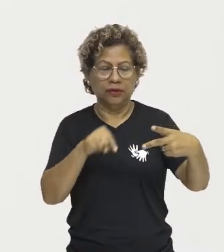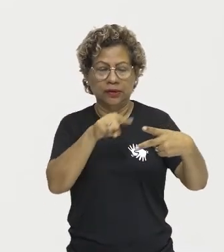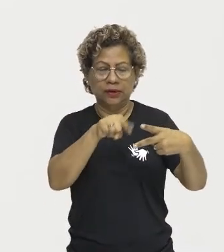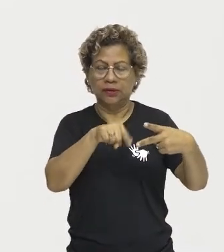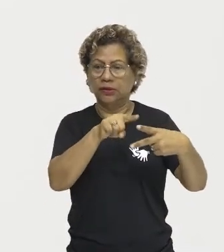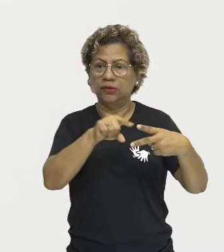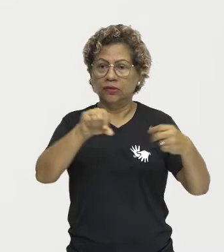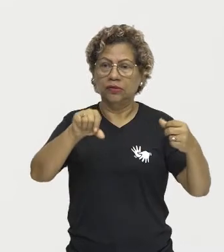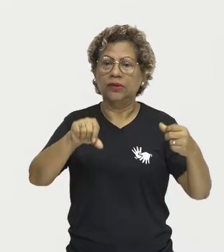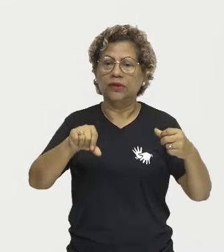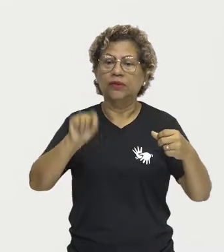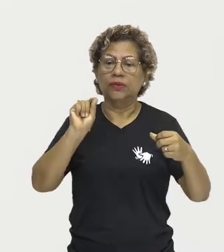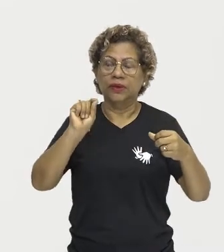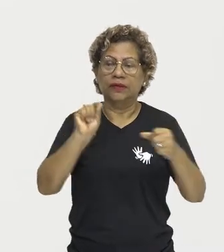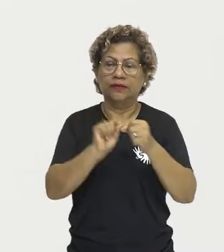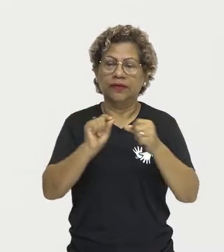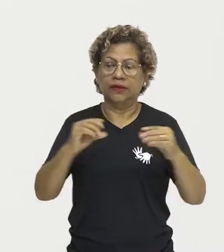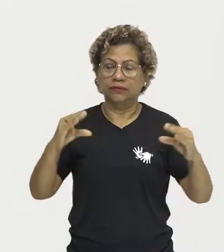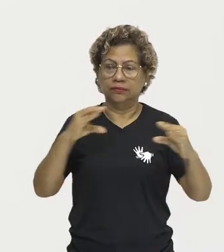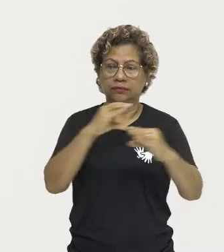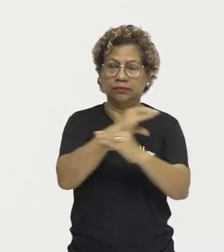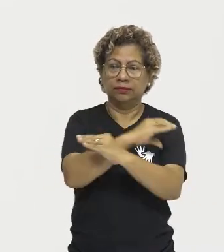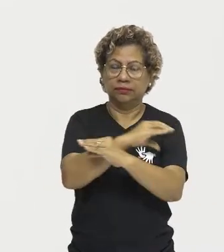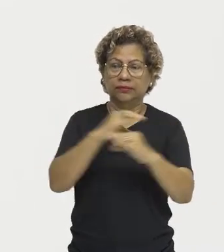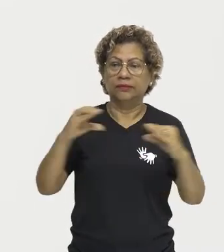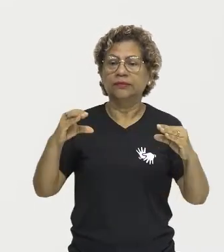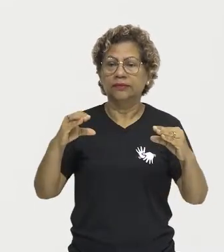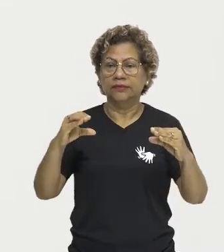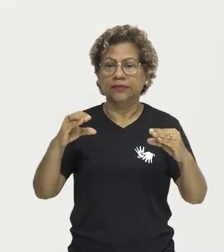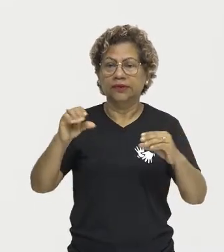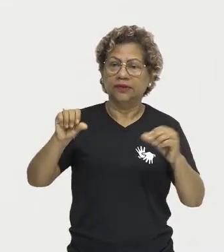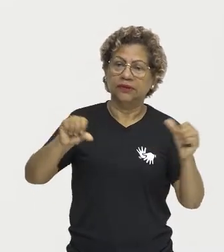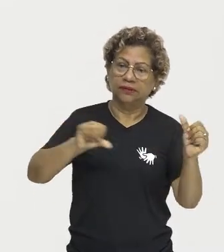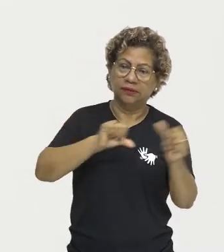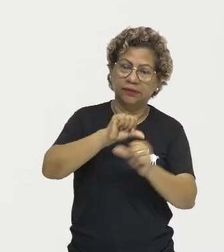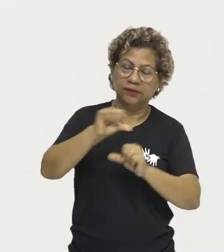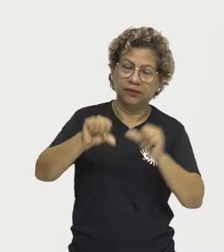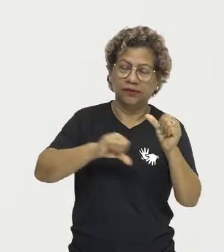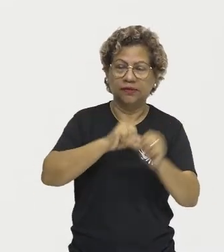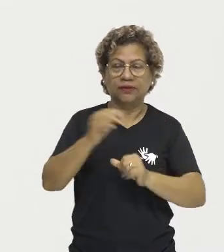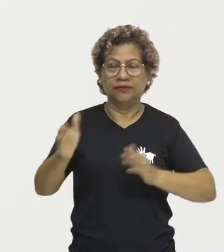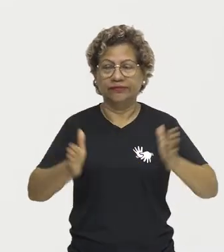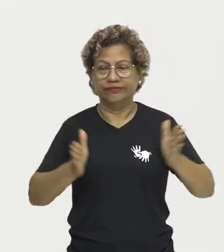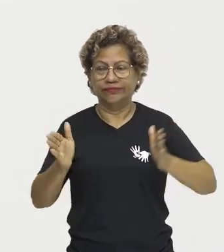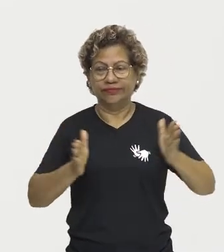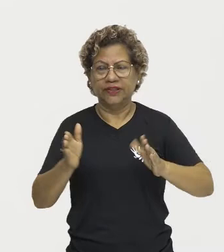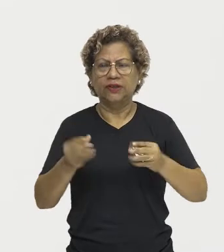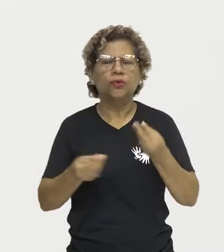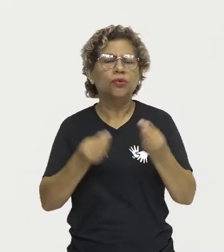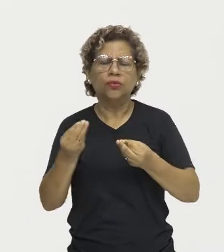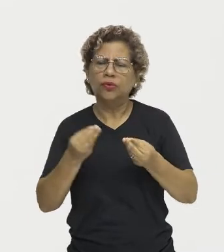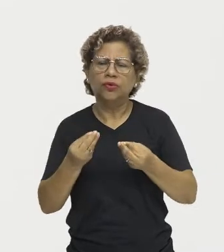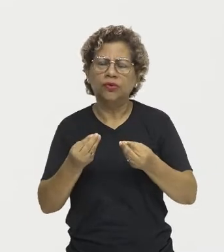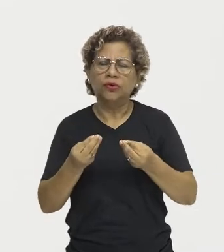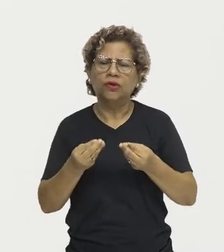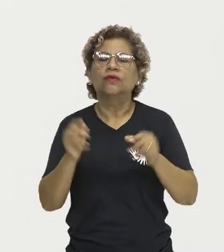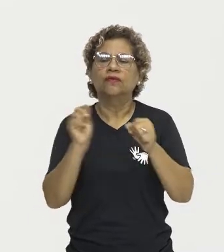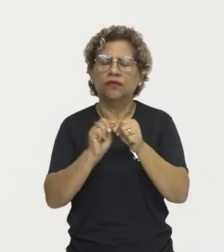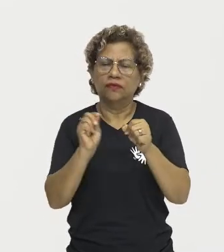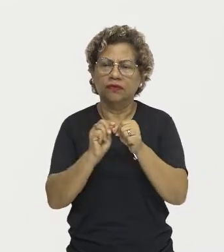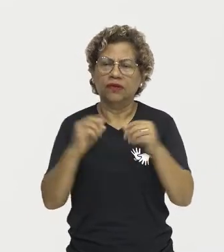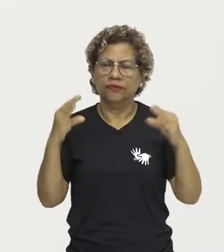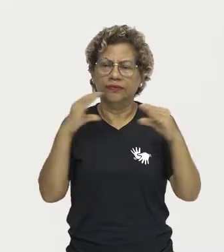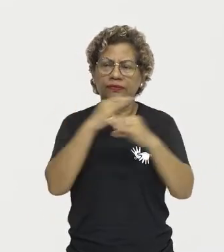si. Muito bem, é muito importante fixar isso aí. Professora, como eu vou trocar calor entre si, entre dois corpos